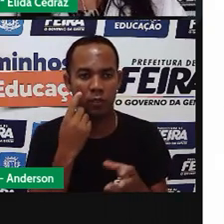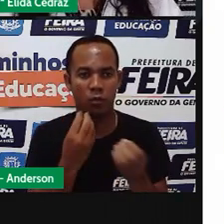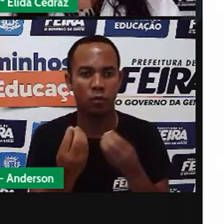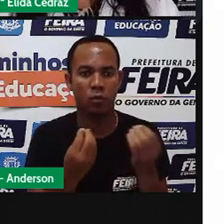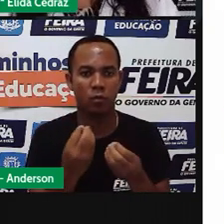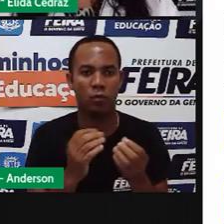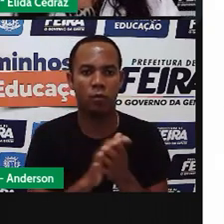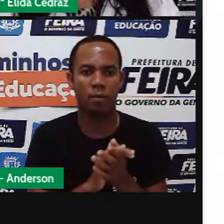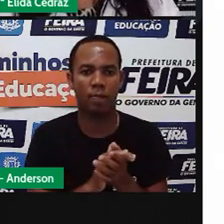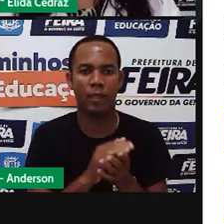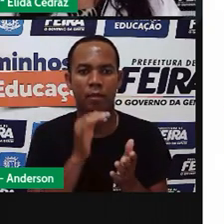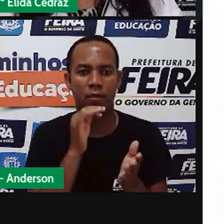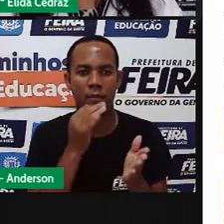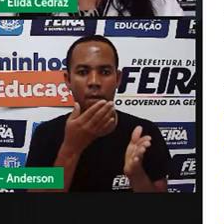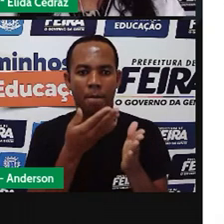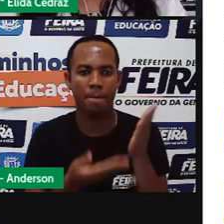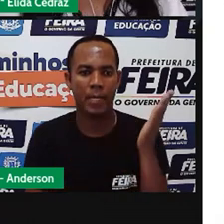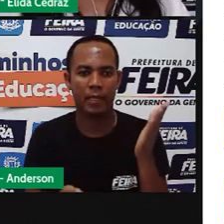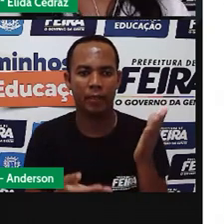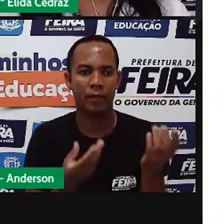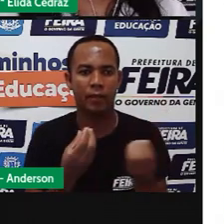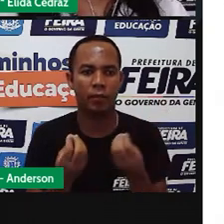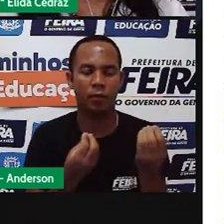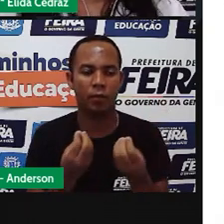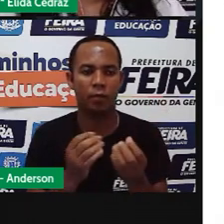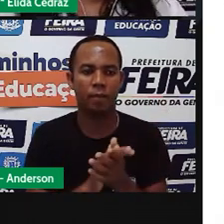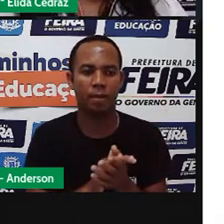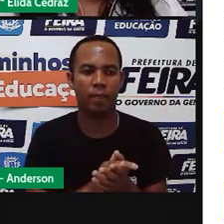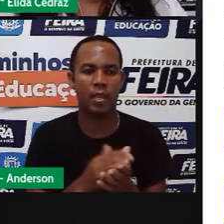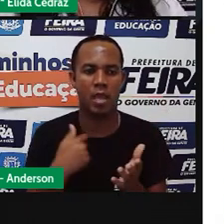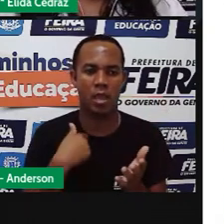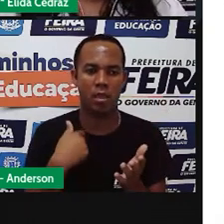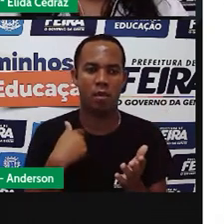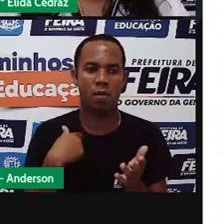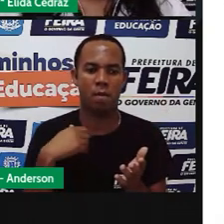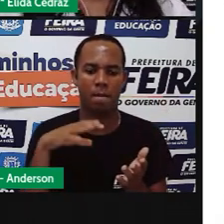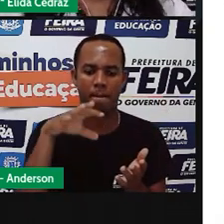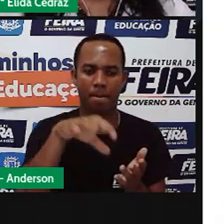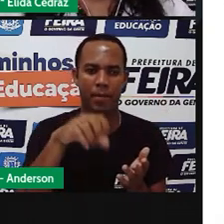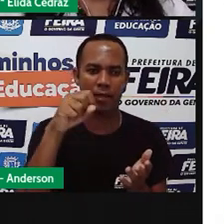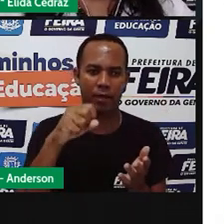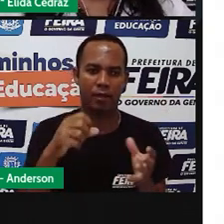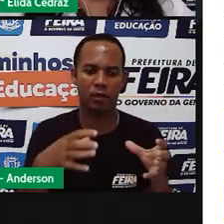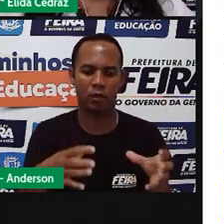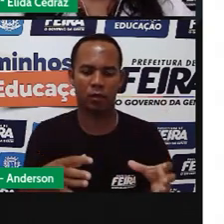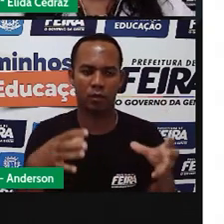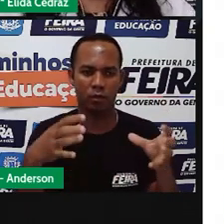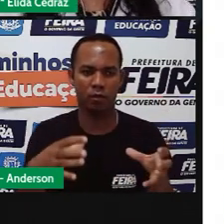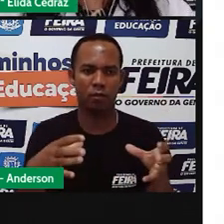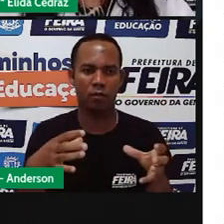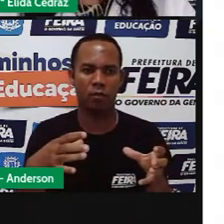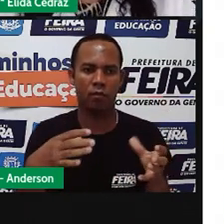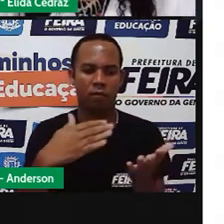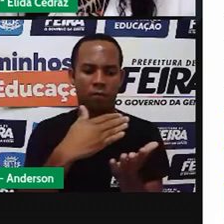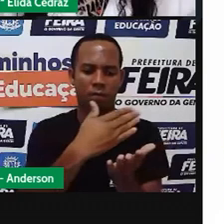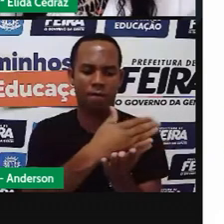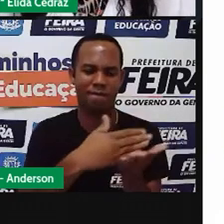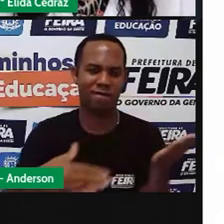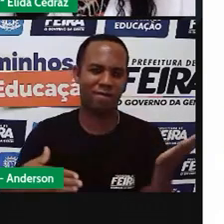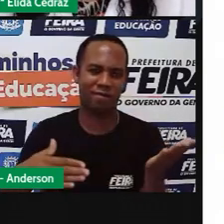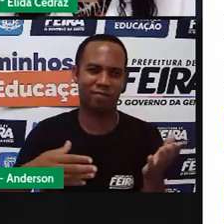Deformar é perder a forma. Se eu pegasse uma melancia e colocasse na caixa de papelão, quando